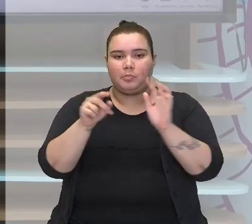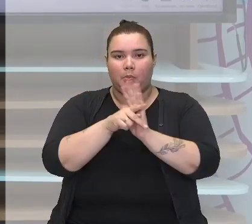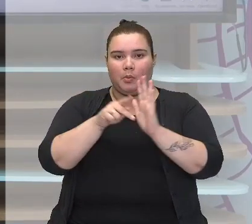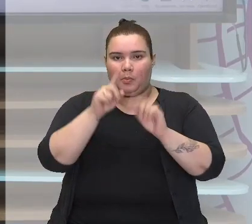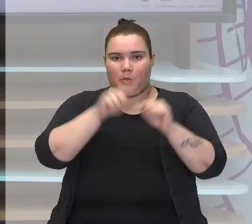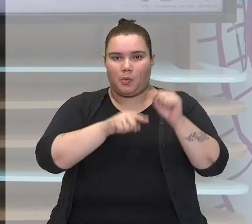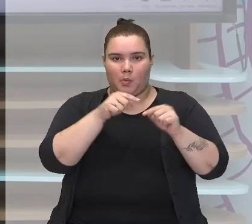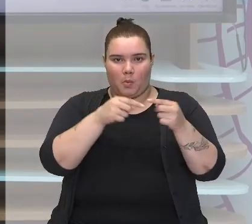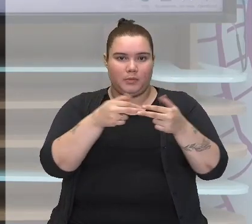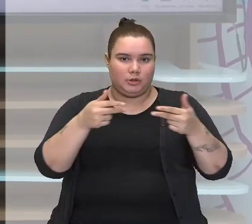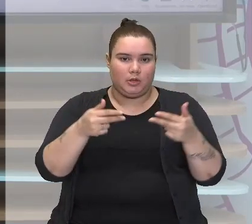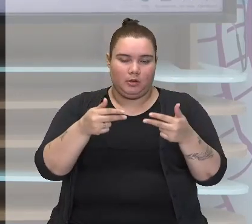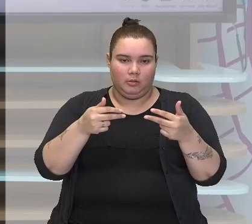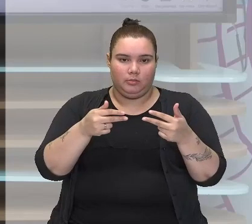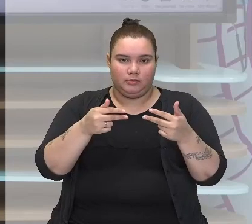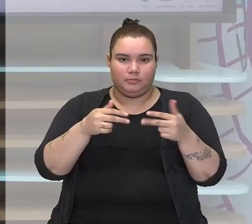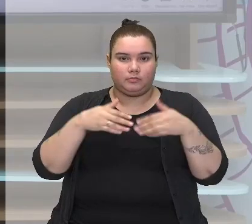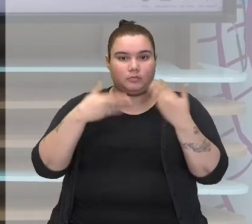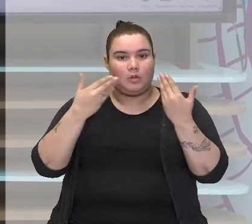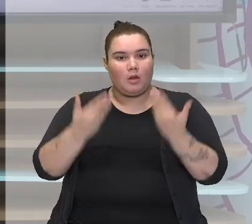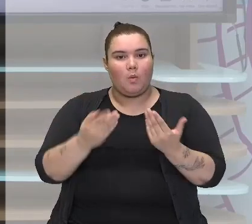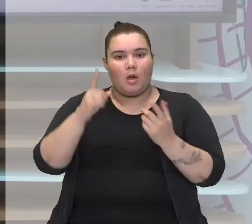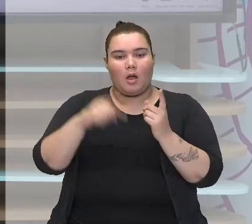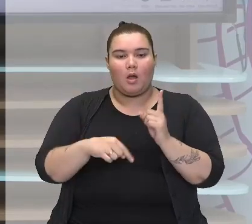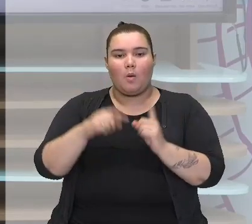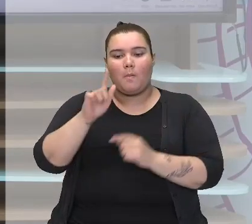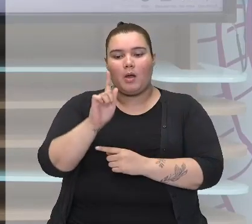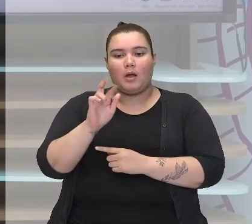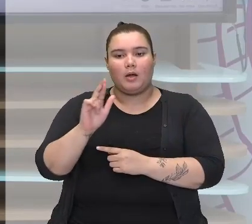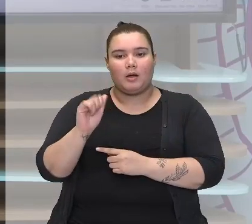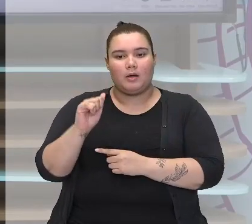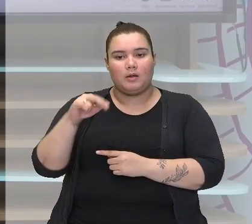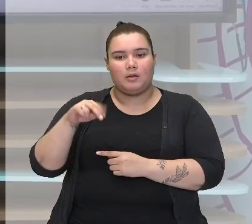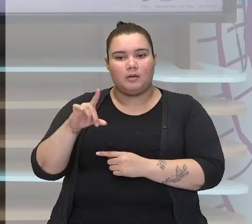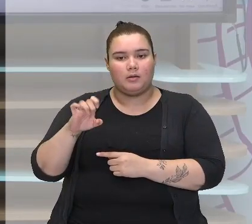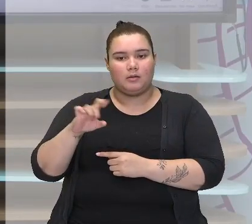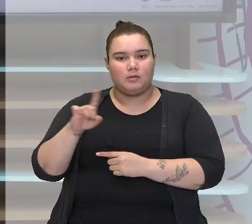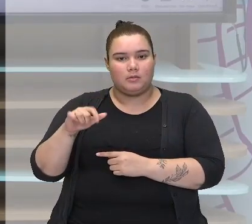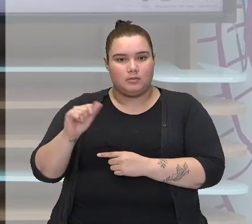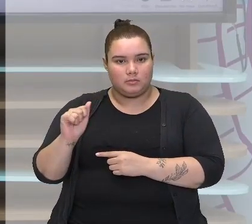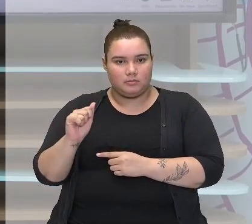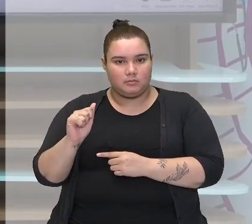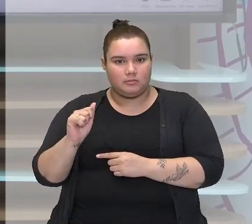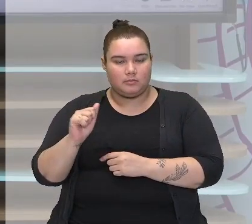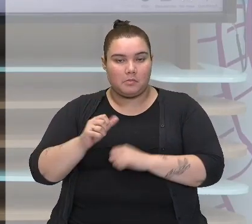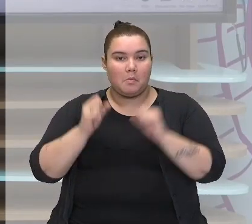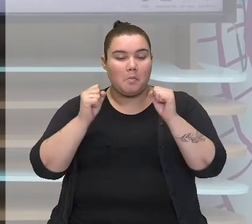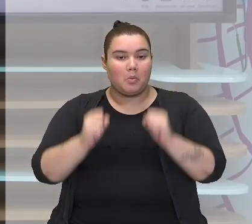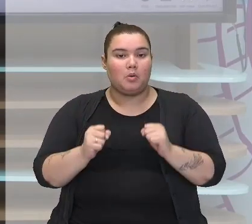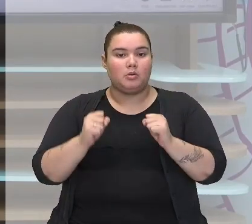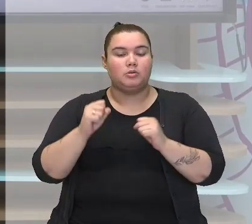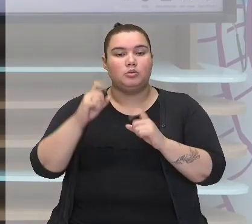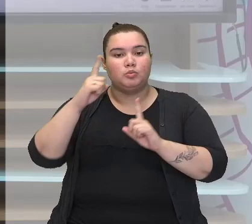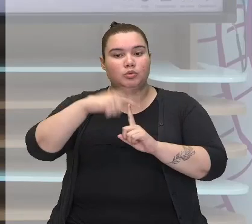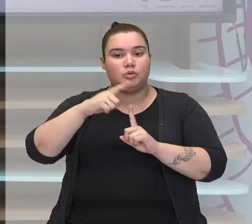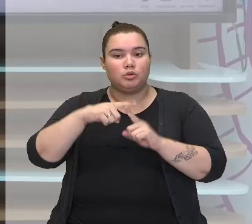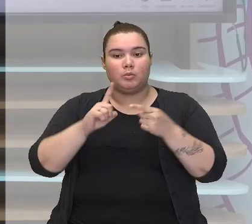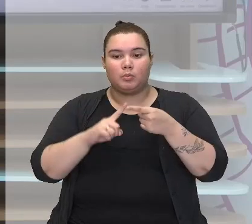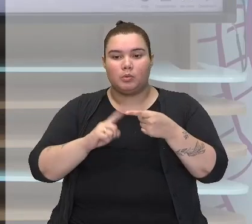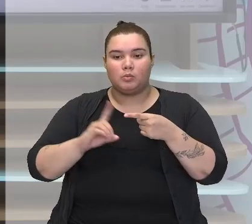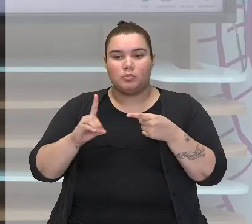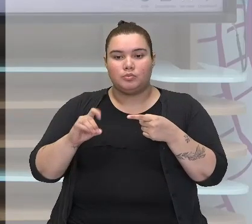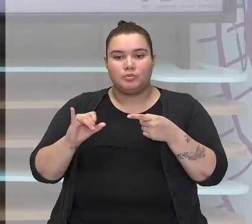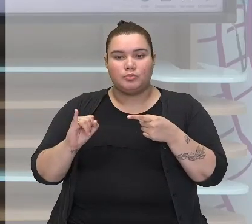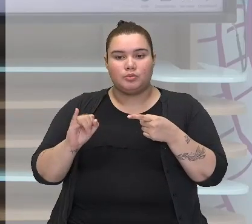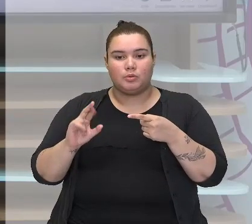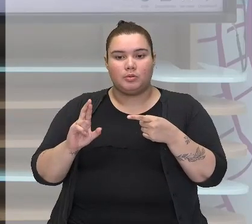Quando nós estamos diante dessa grandeza, essa grandeza ela pode ser diretamente